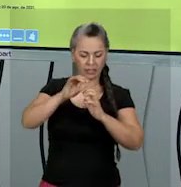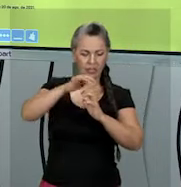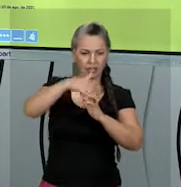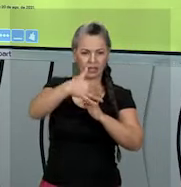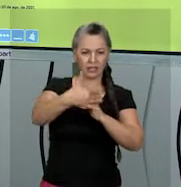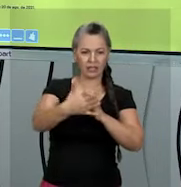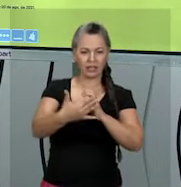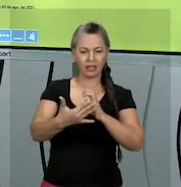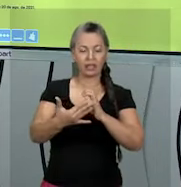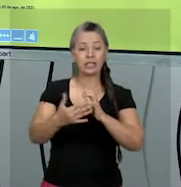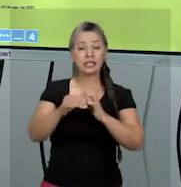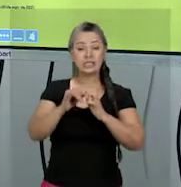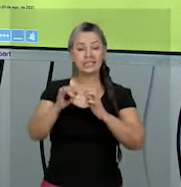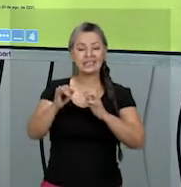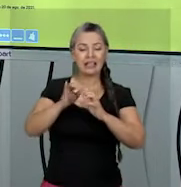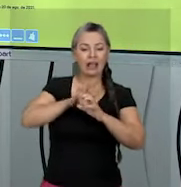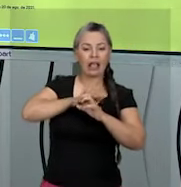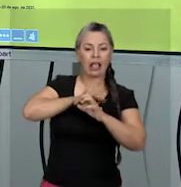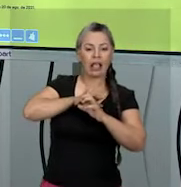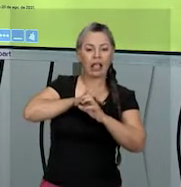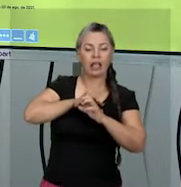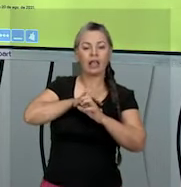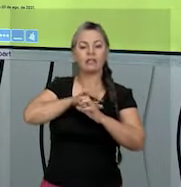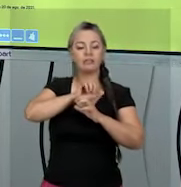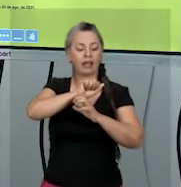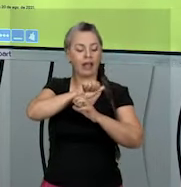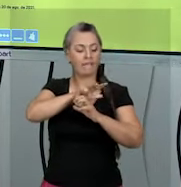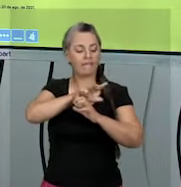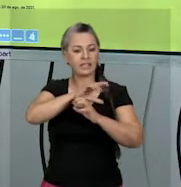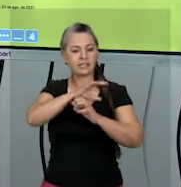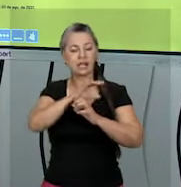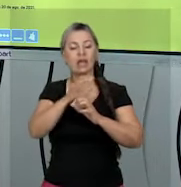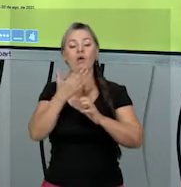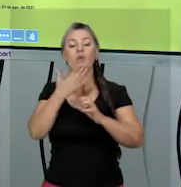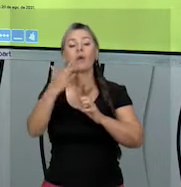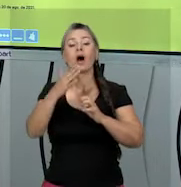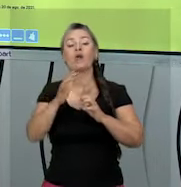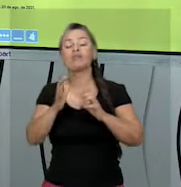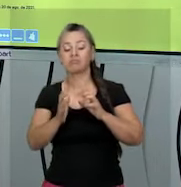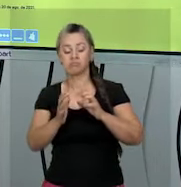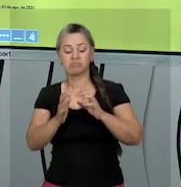região que aconteceu AVC, ela pode ter